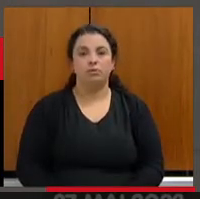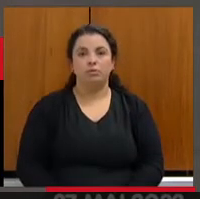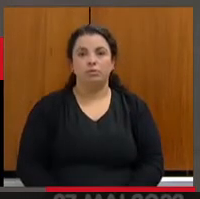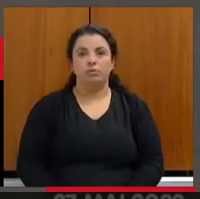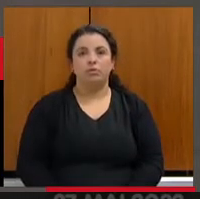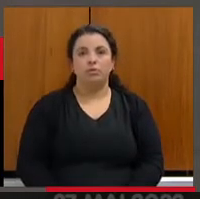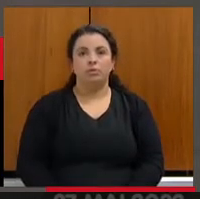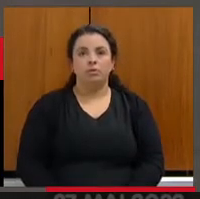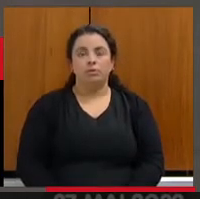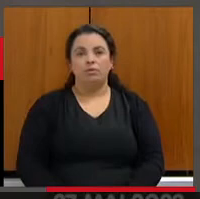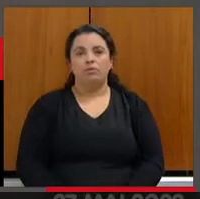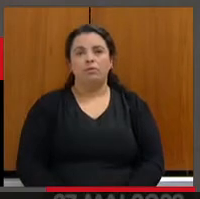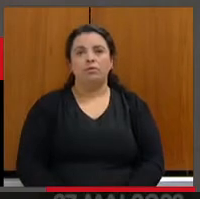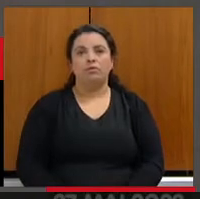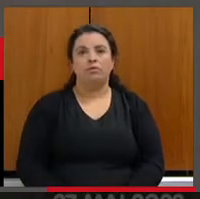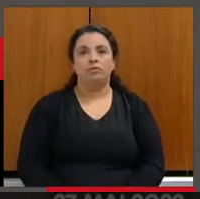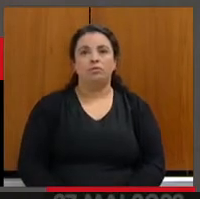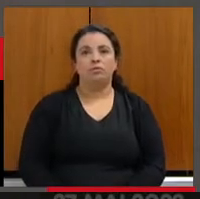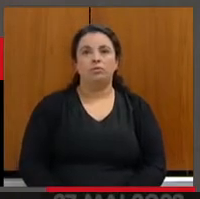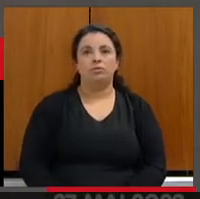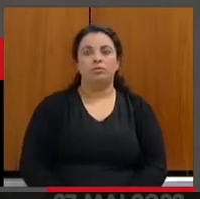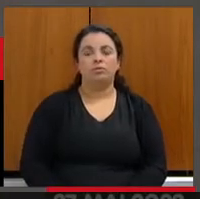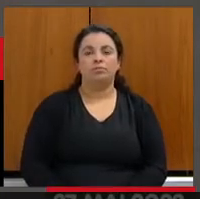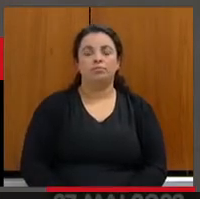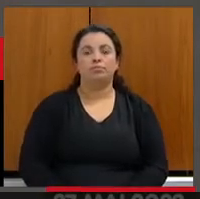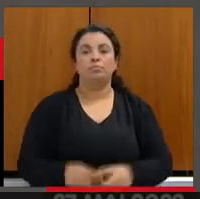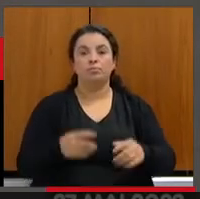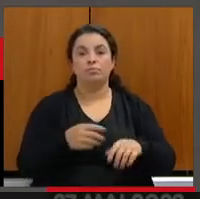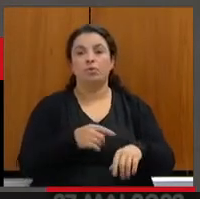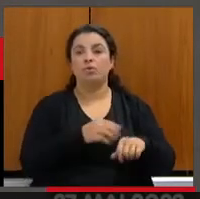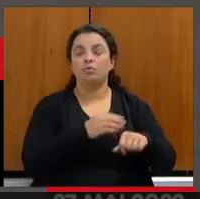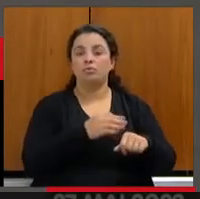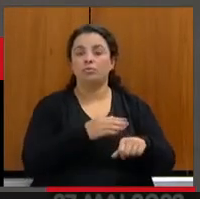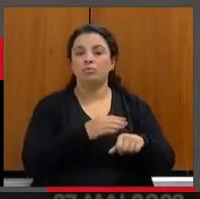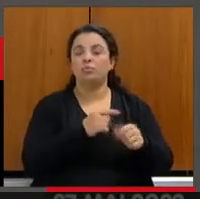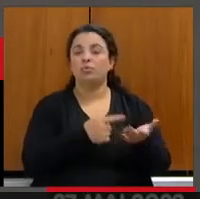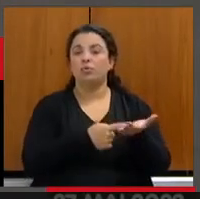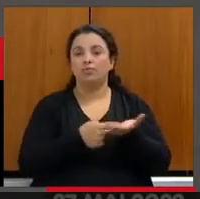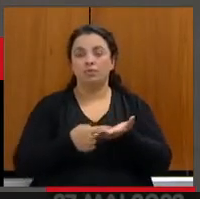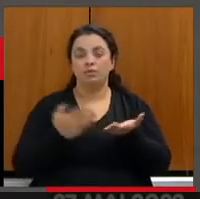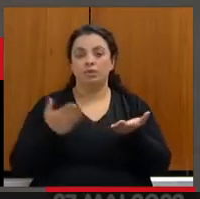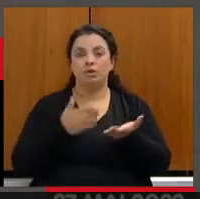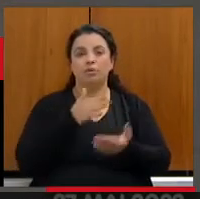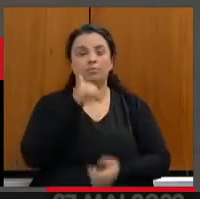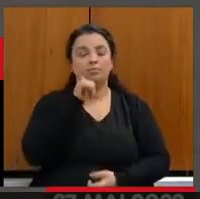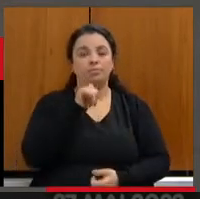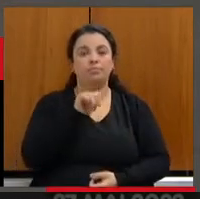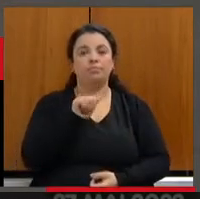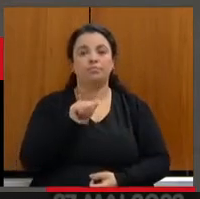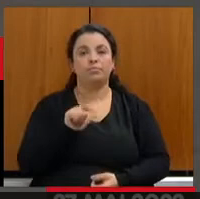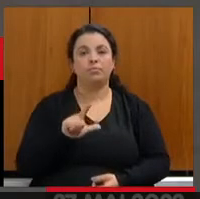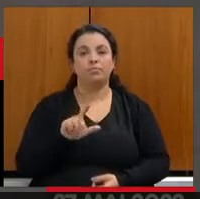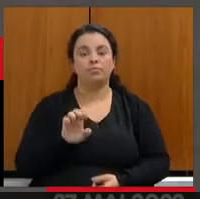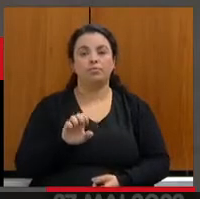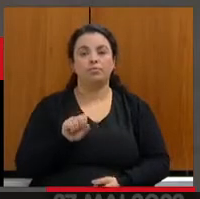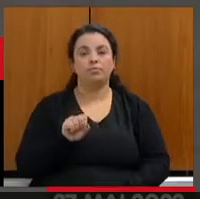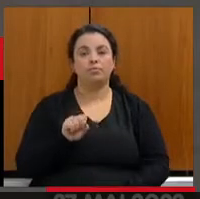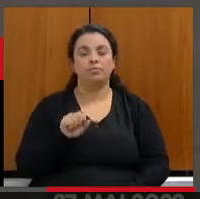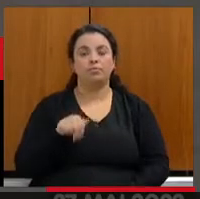E aí e convidamos agora Alessandra Martins Cordeiro